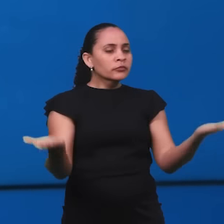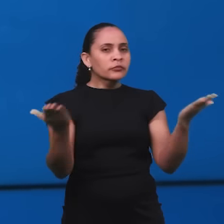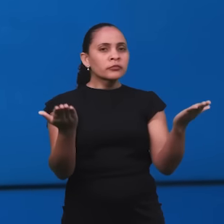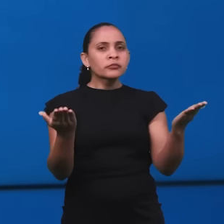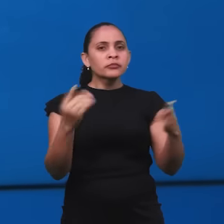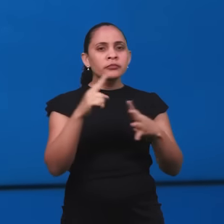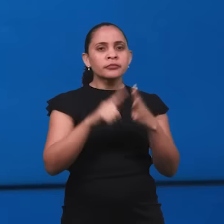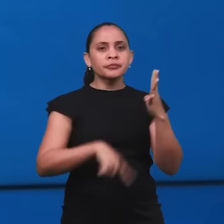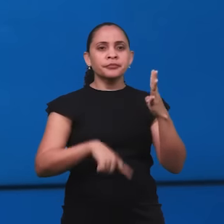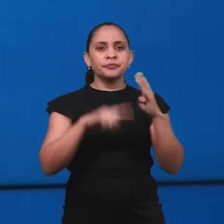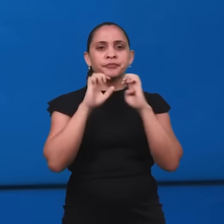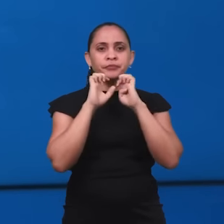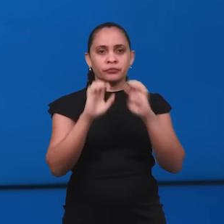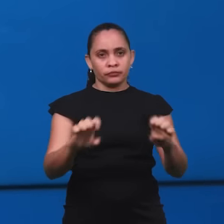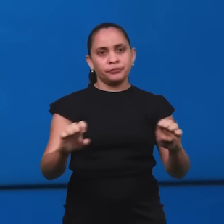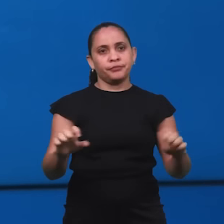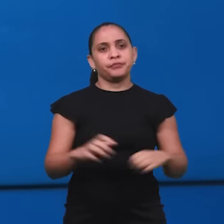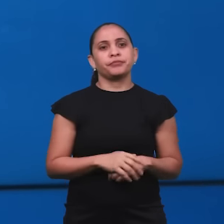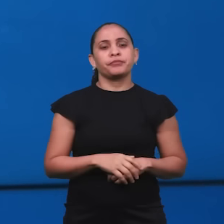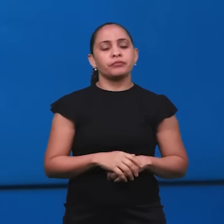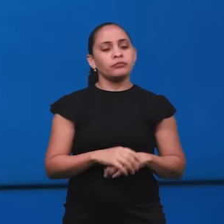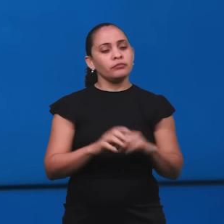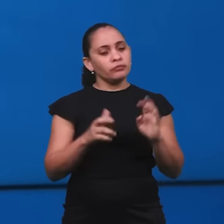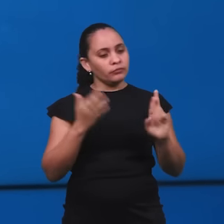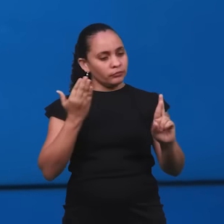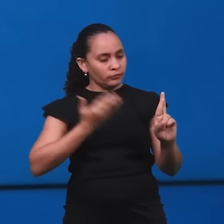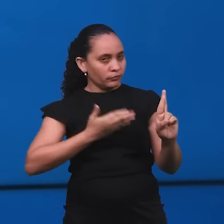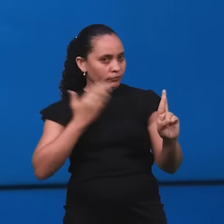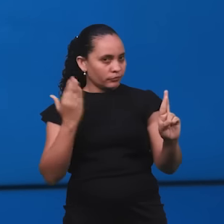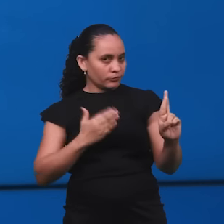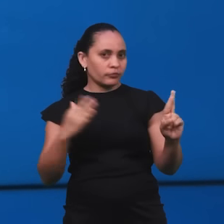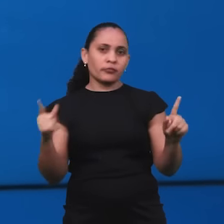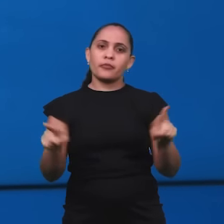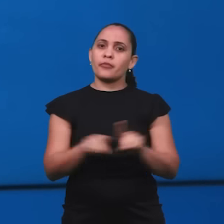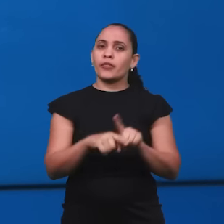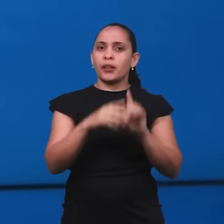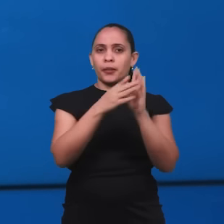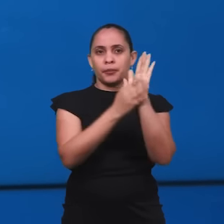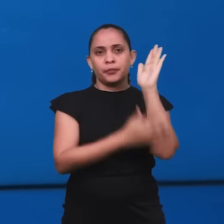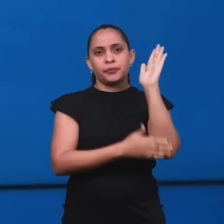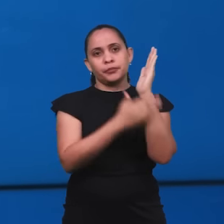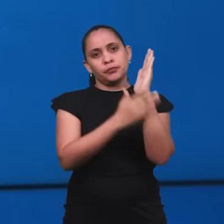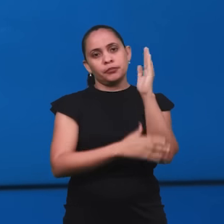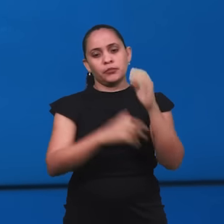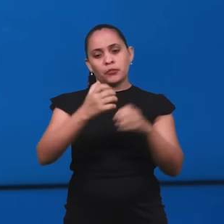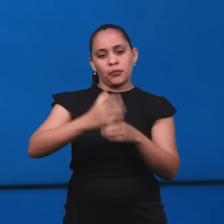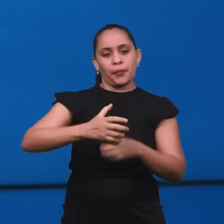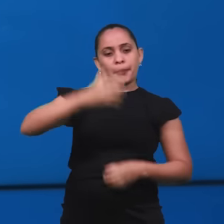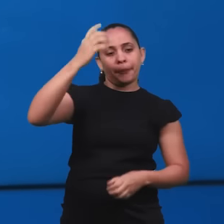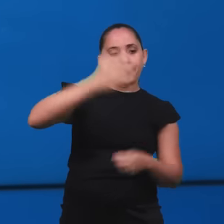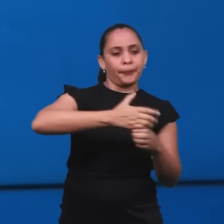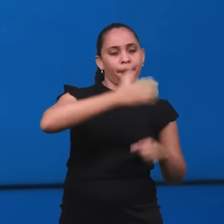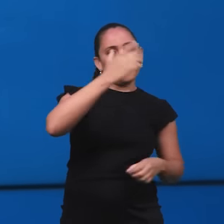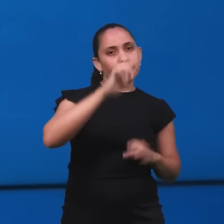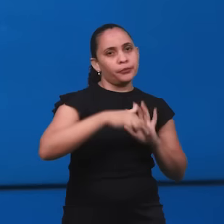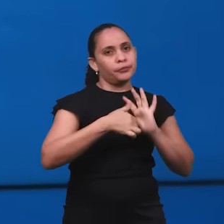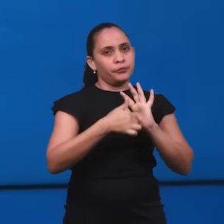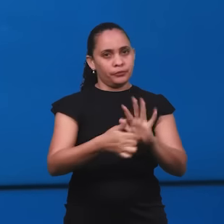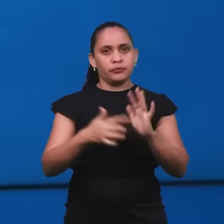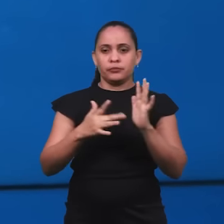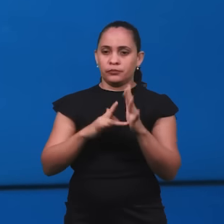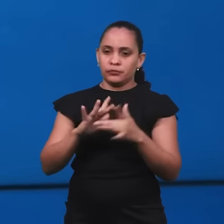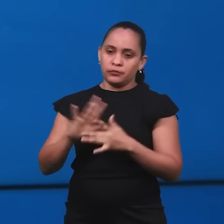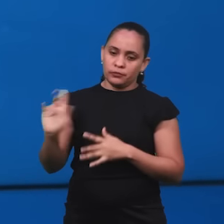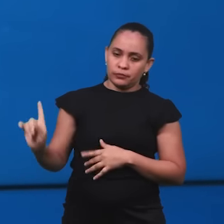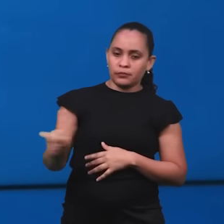4 colunas representam os 4 evangelhos e a madeira ali daquelas 4 colunas mostrando a condição do Senhor Jesus. Mas por que a